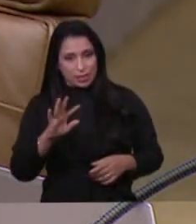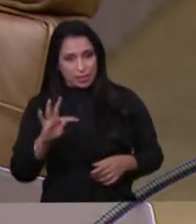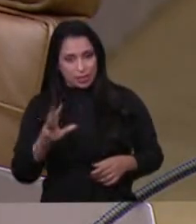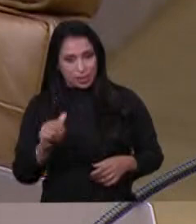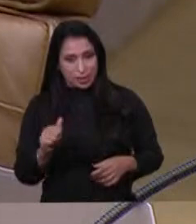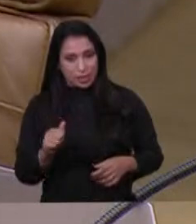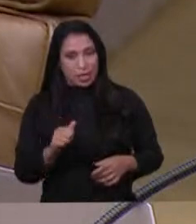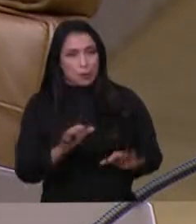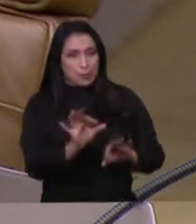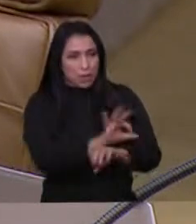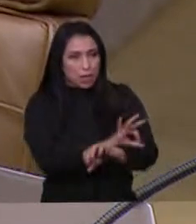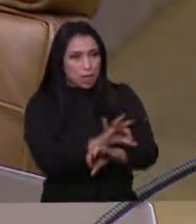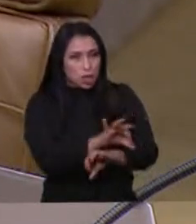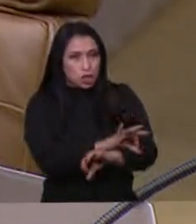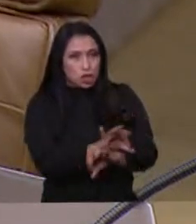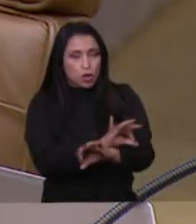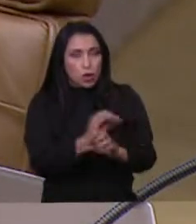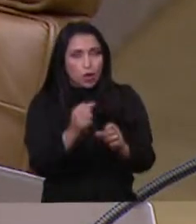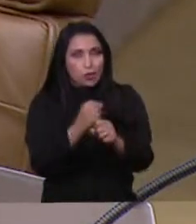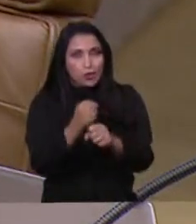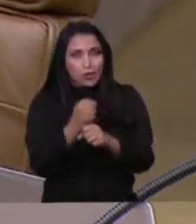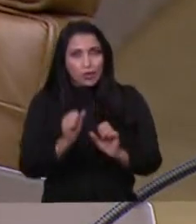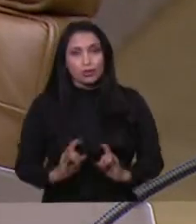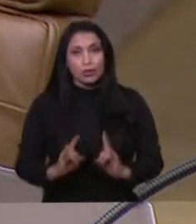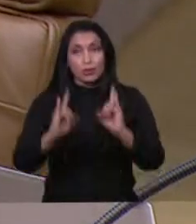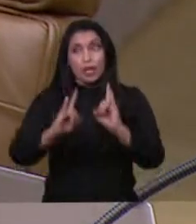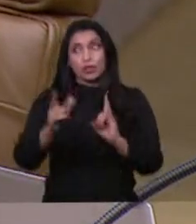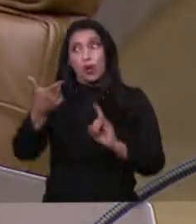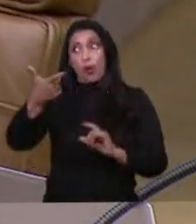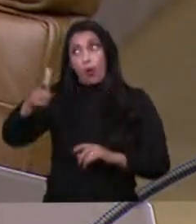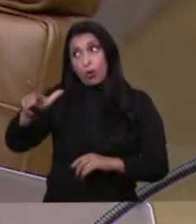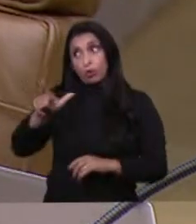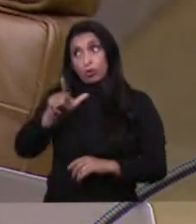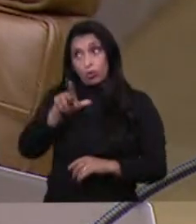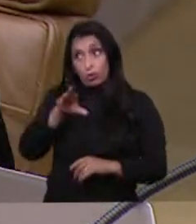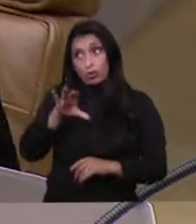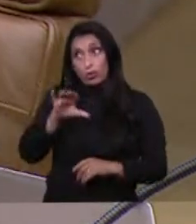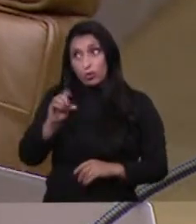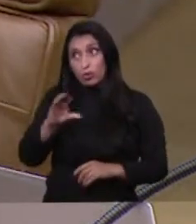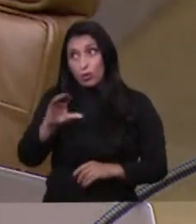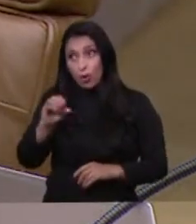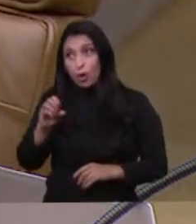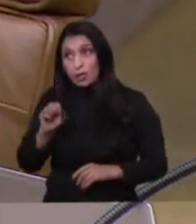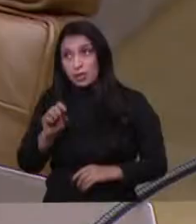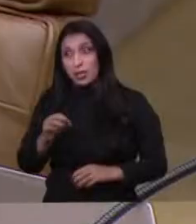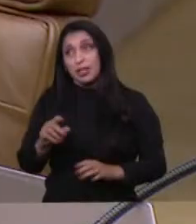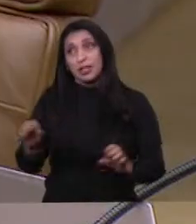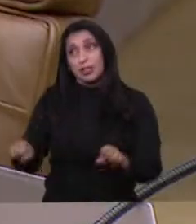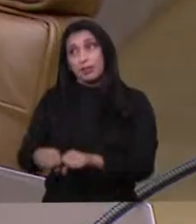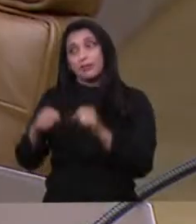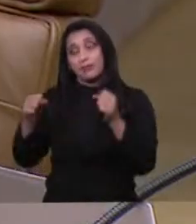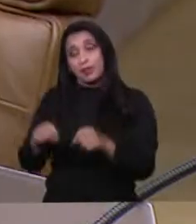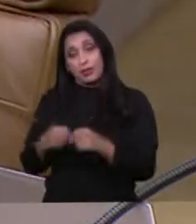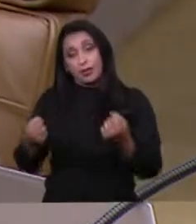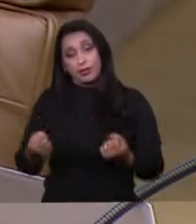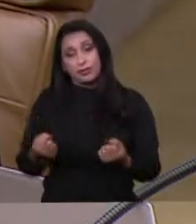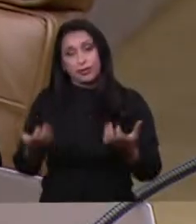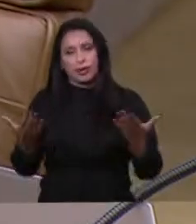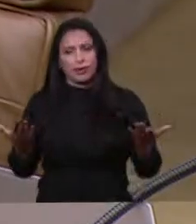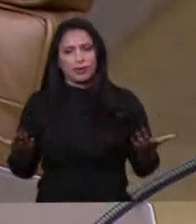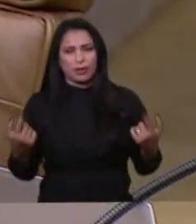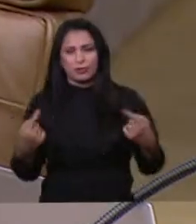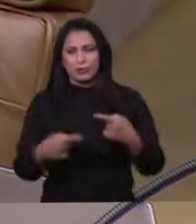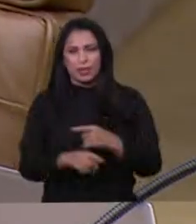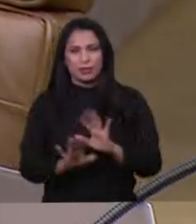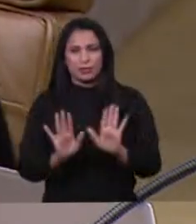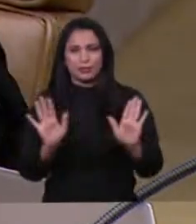Outro Lúcio Costa está sendo julgado por tentar destruir alguns deles. Nada havendo, portanto, com relação a